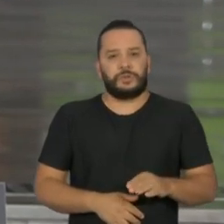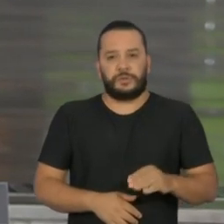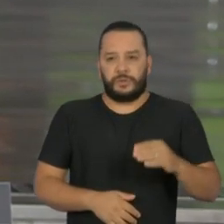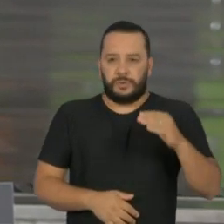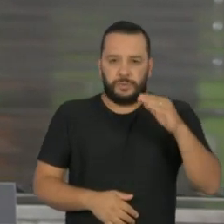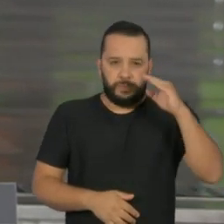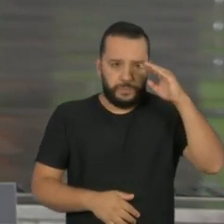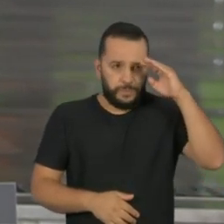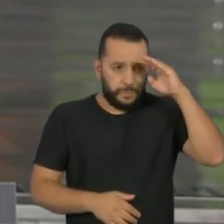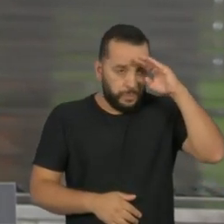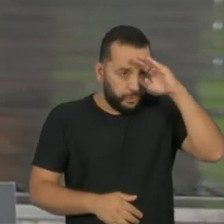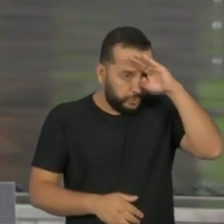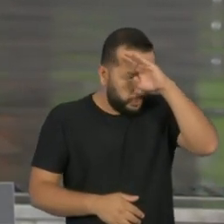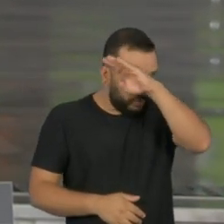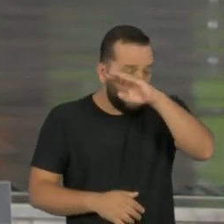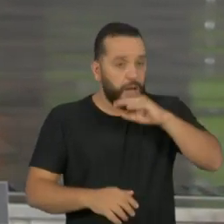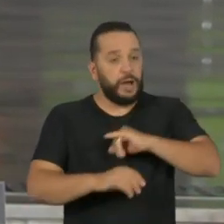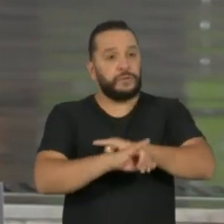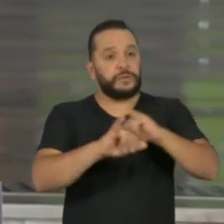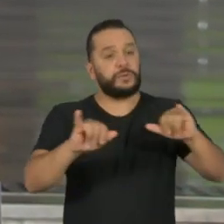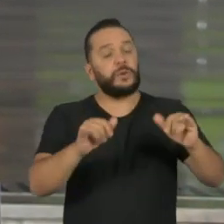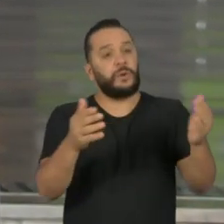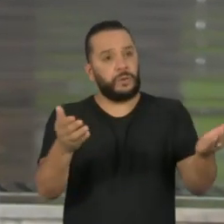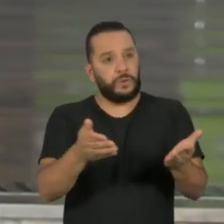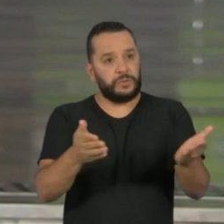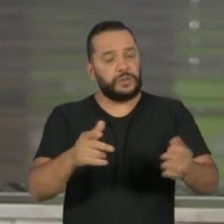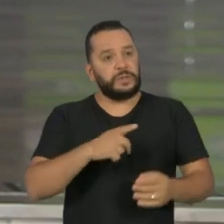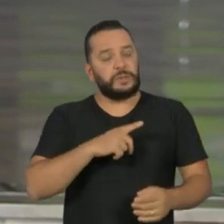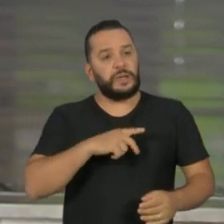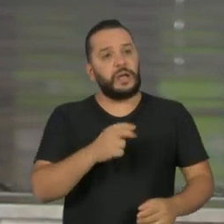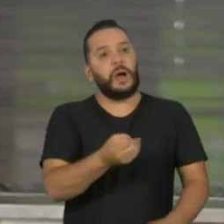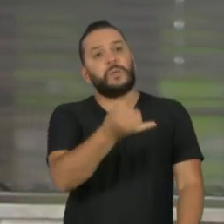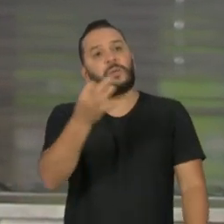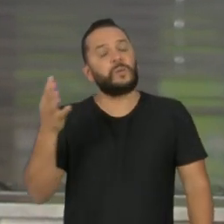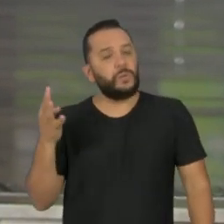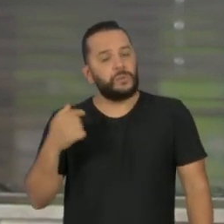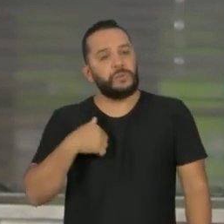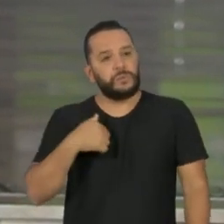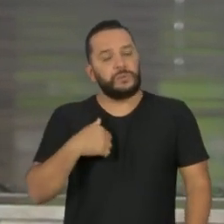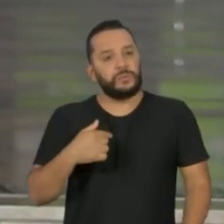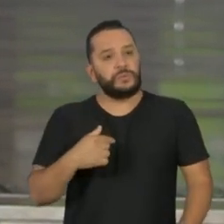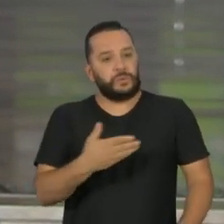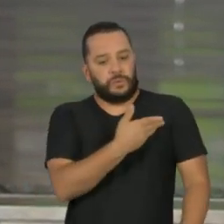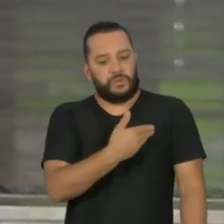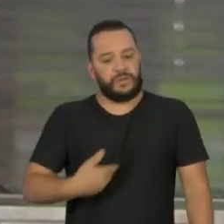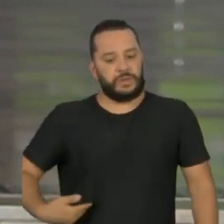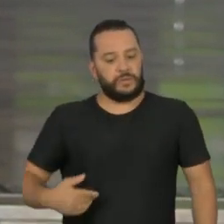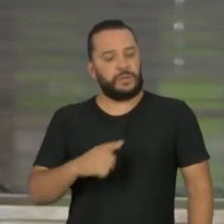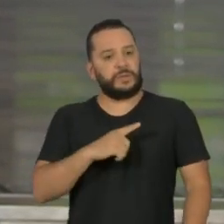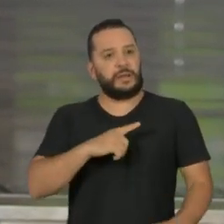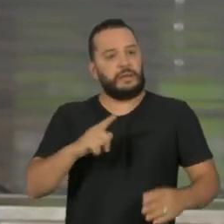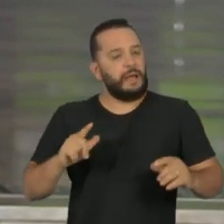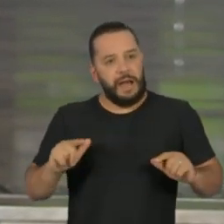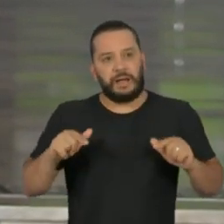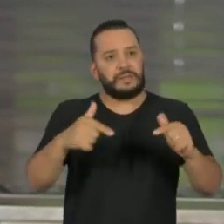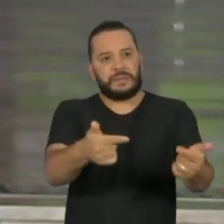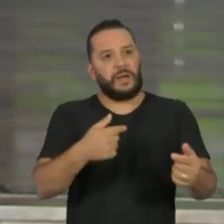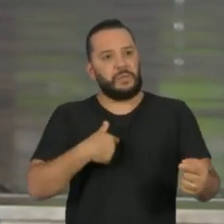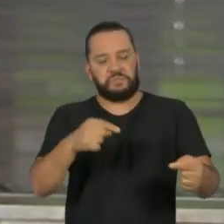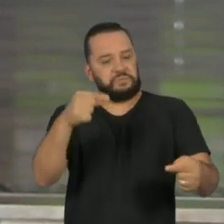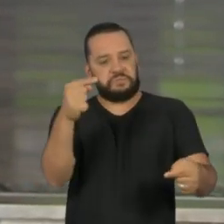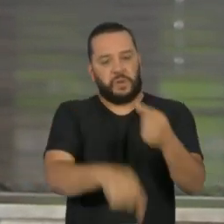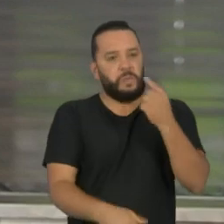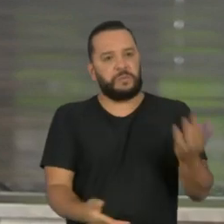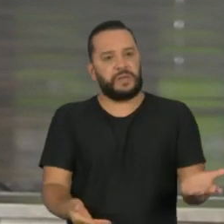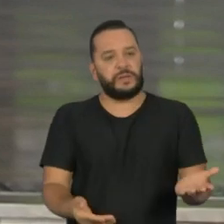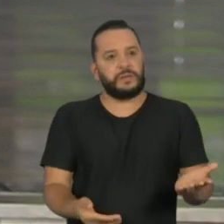que tem certos governadores que estão tomando medidas que não competem a eles. Citou, inclusive, shopping centers e outros estabelecimentos.